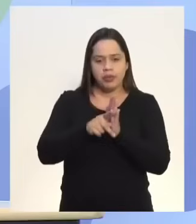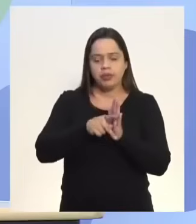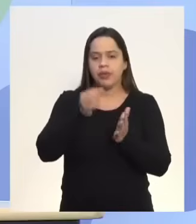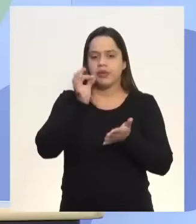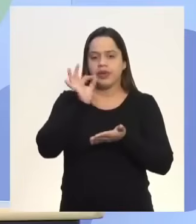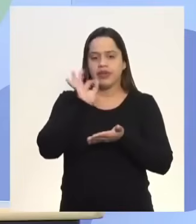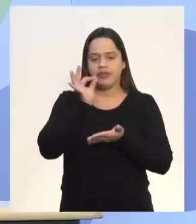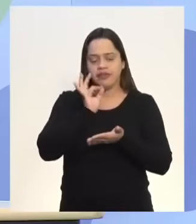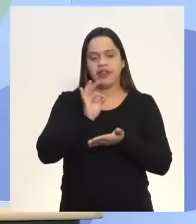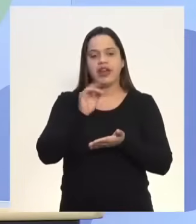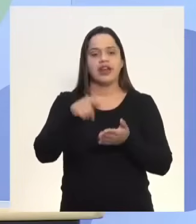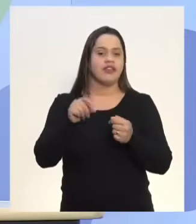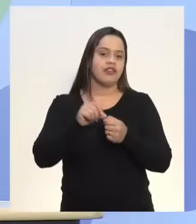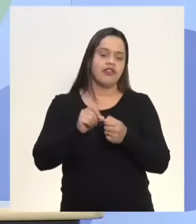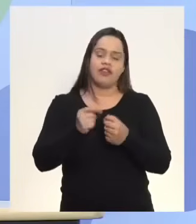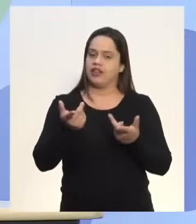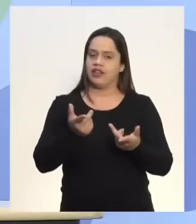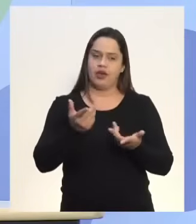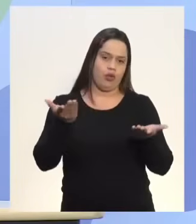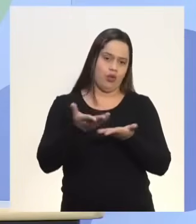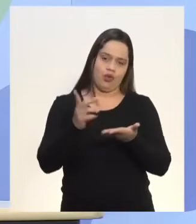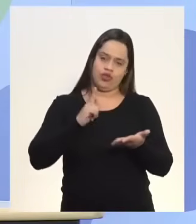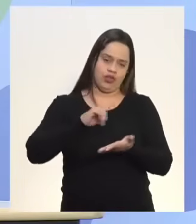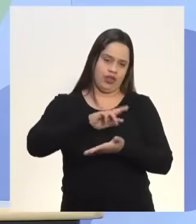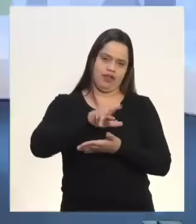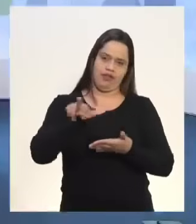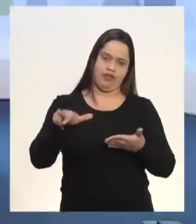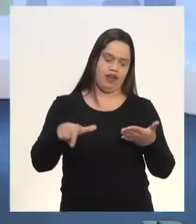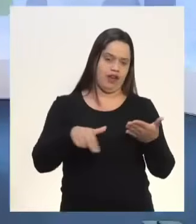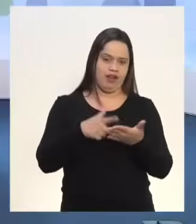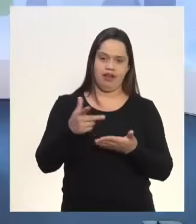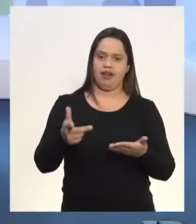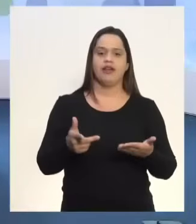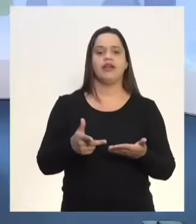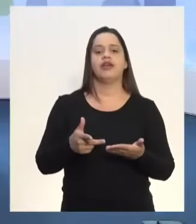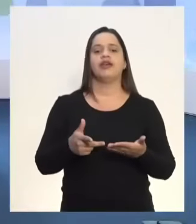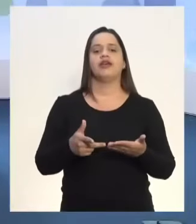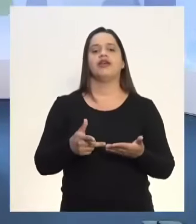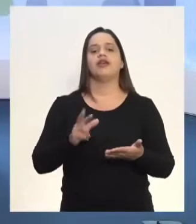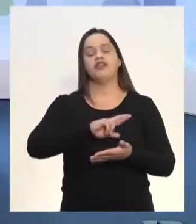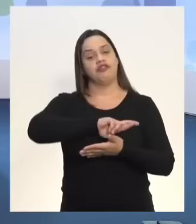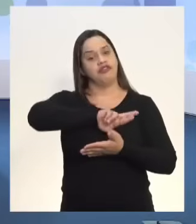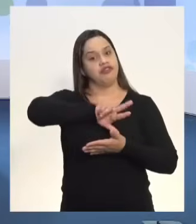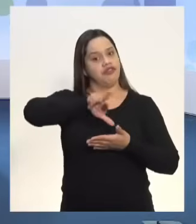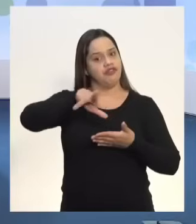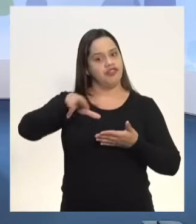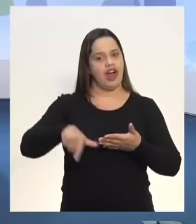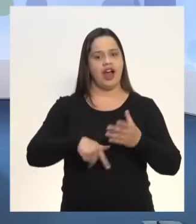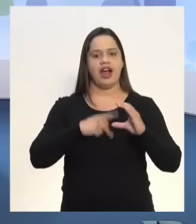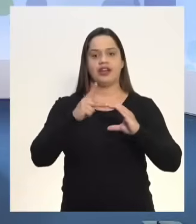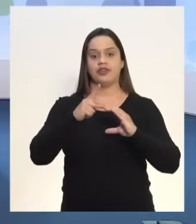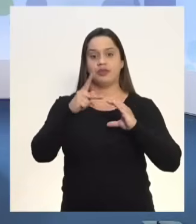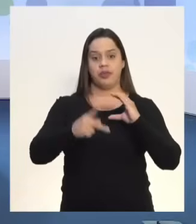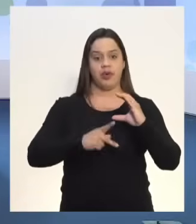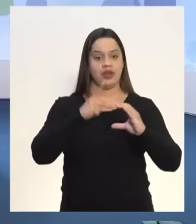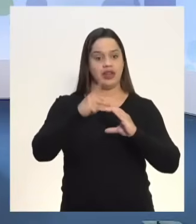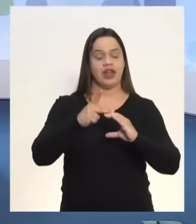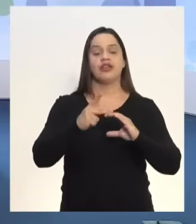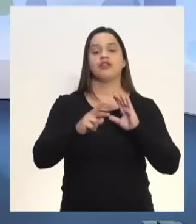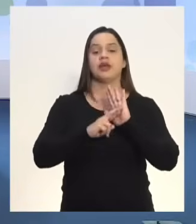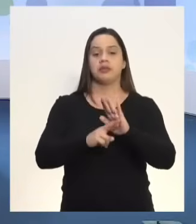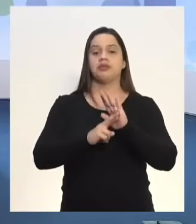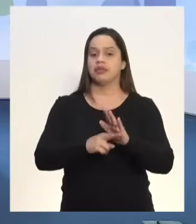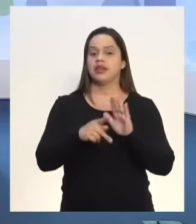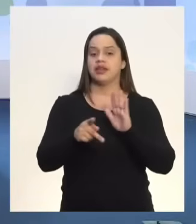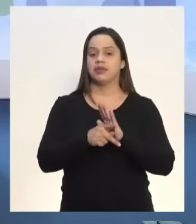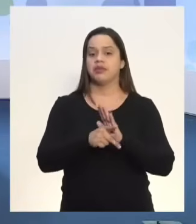de café também. Então, hoje tem várias formas, né? Vários poliedros que representam o cubo de gelo, que